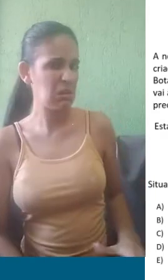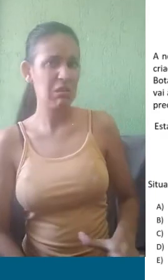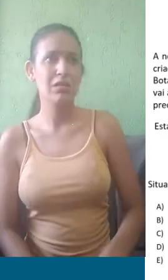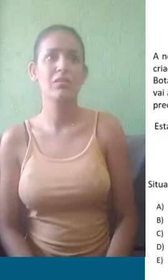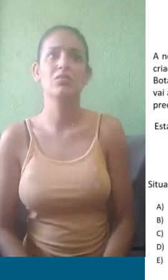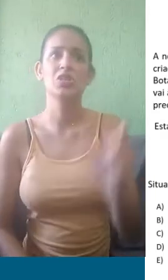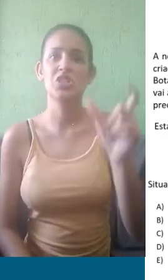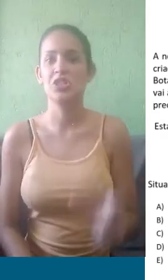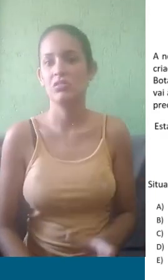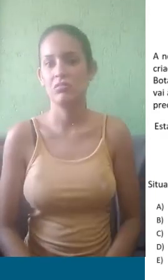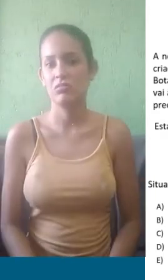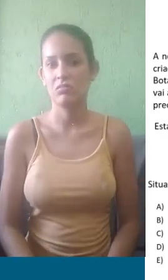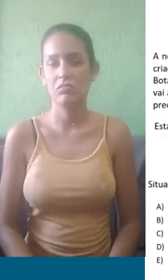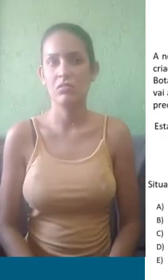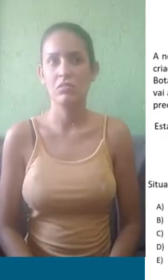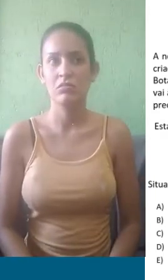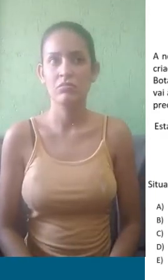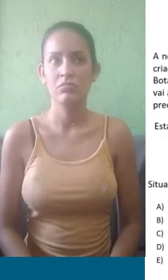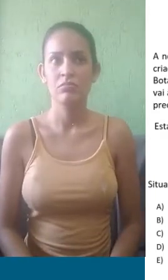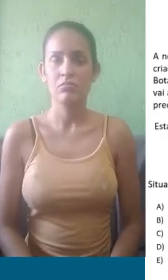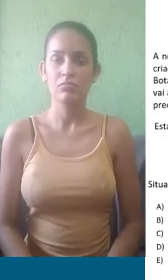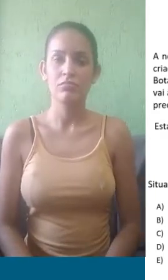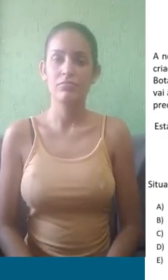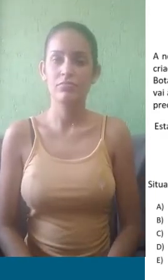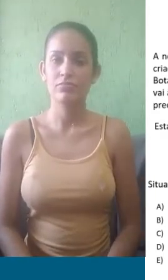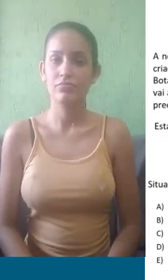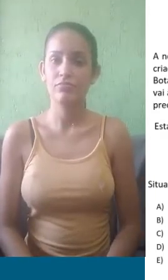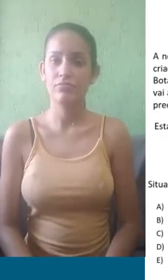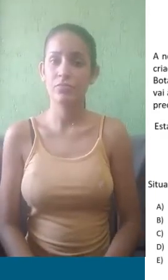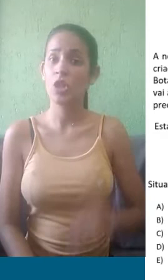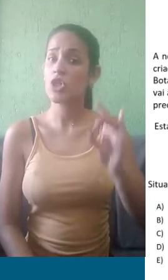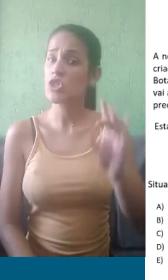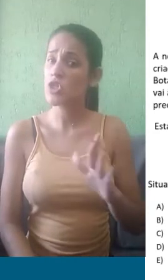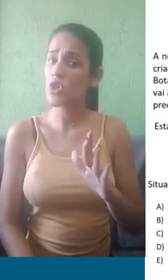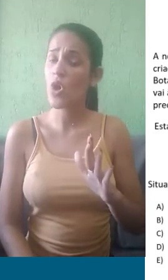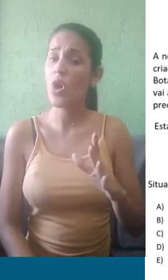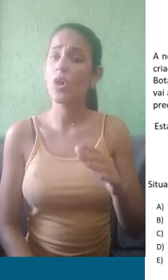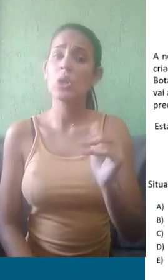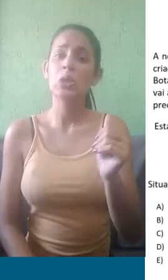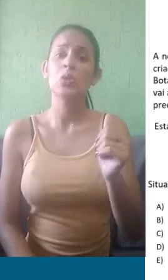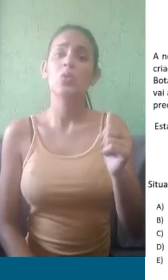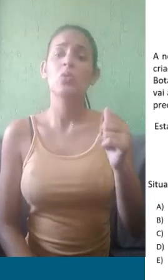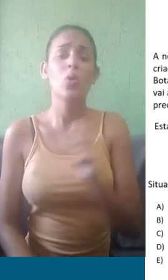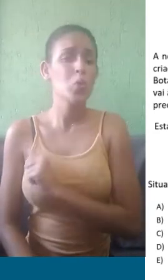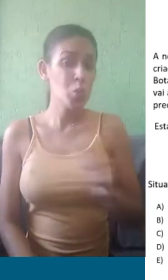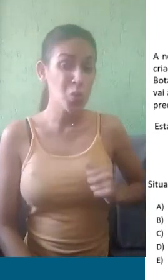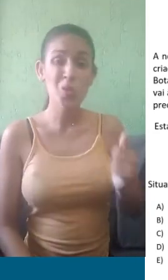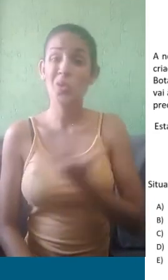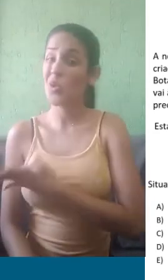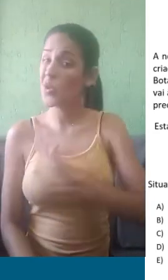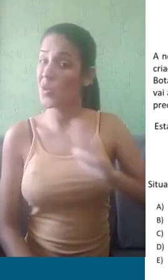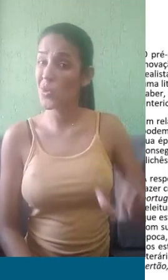crítica do autor é ao tipo de criação literária romântica. Então, ele rejeita fórmulas prontas de criação e produção